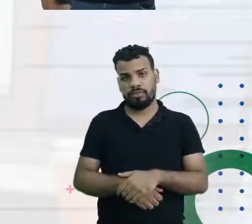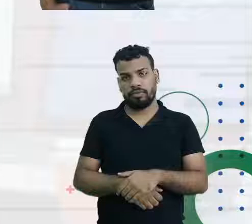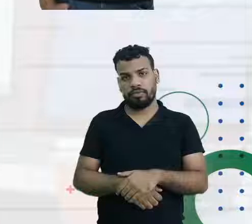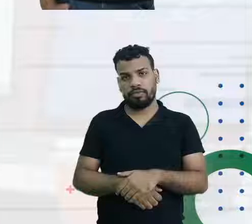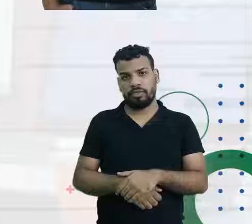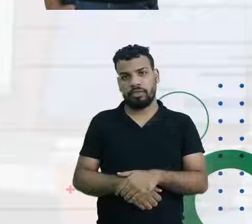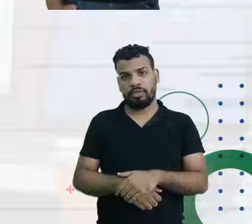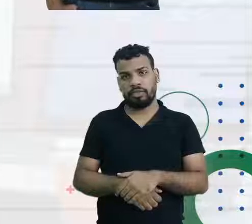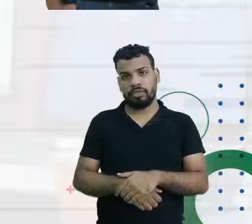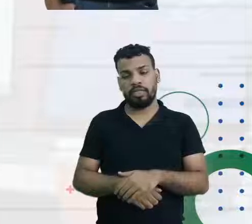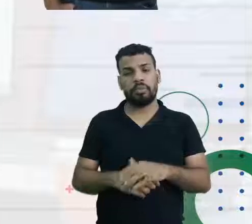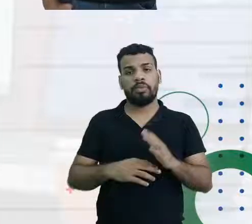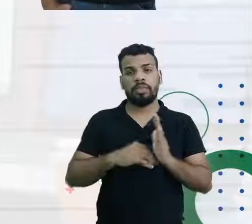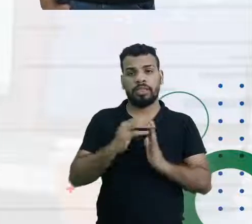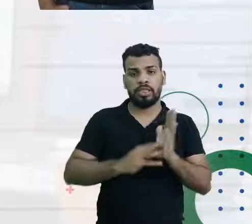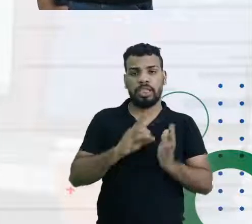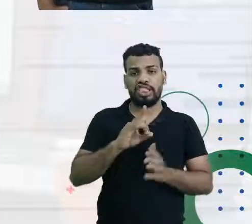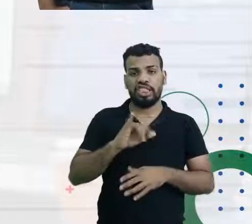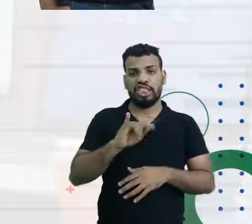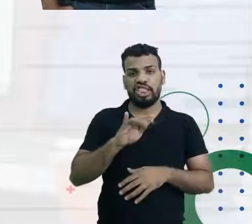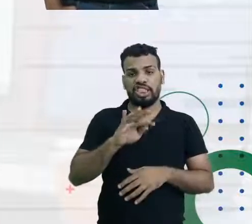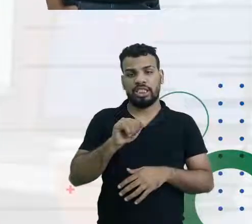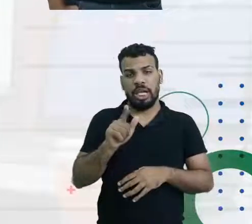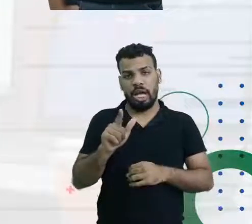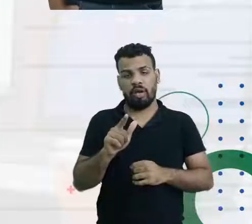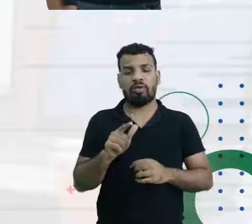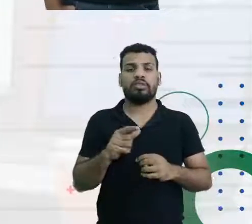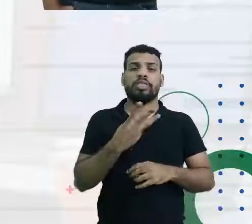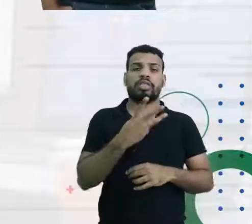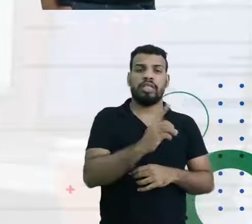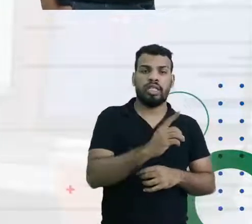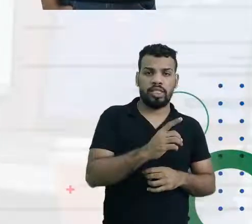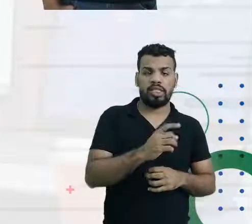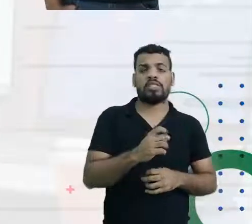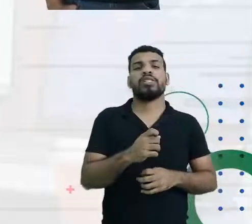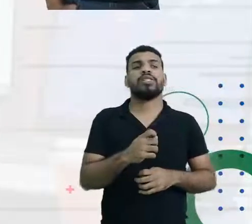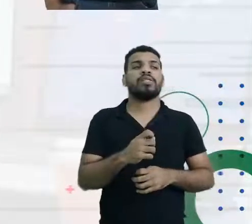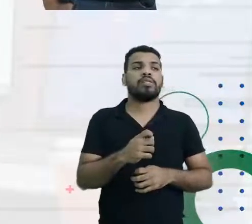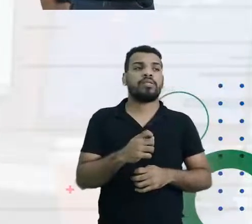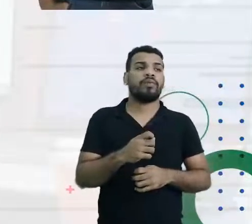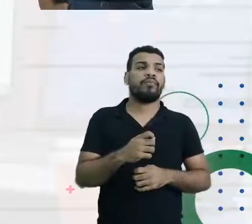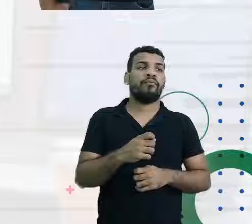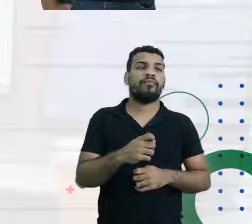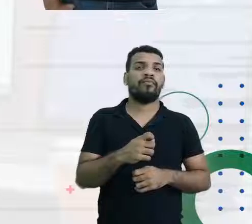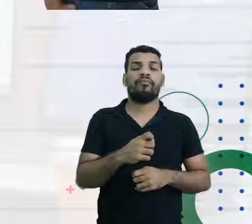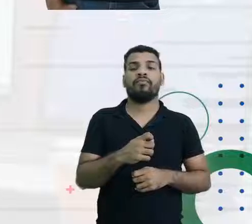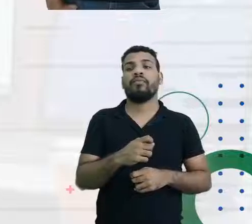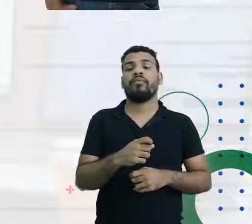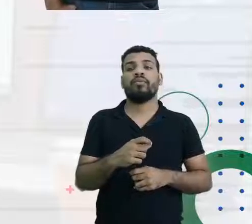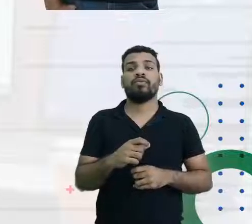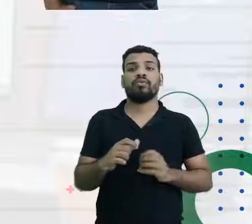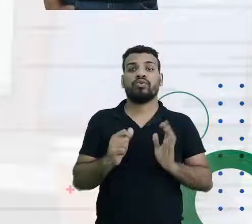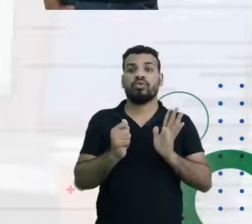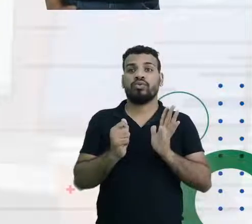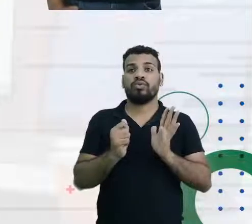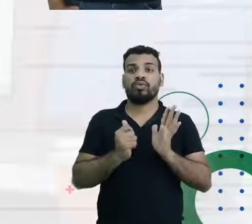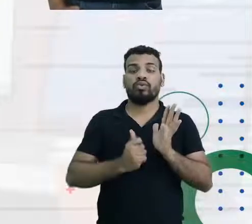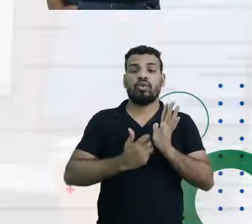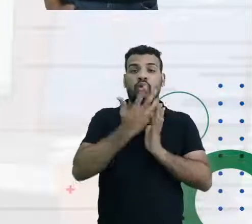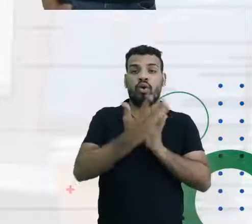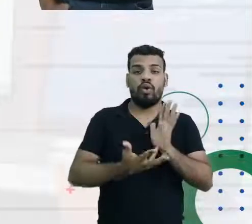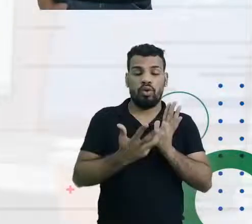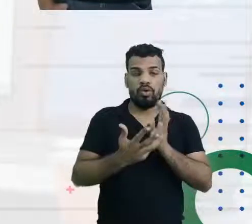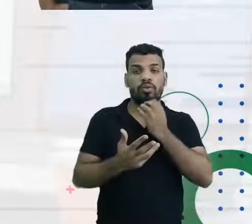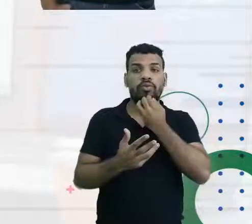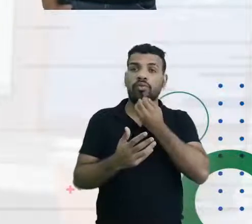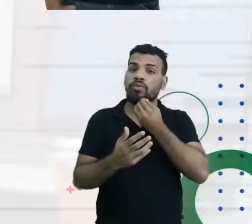Pintura digital, 3D, feitos em sketch à mão mesmo. Todo esse universo do